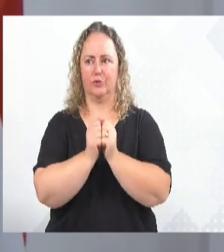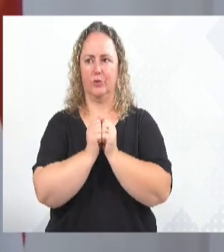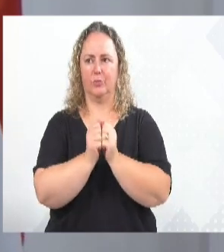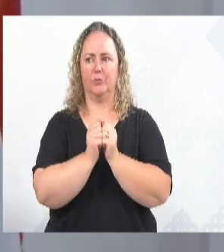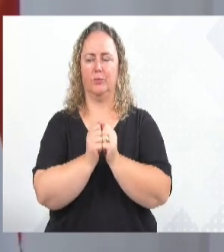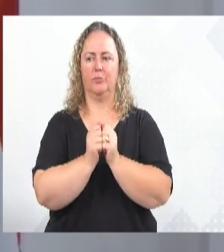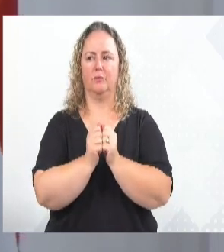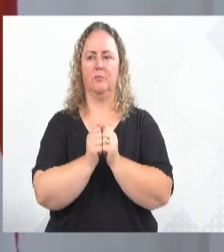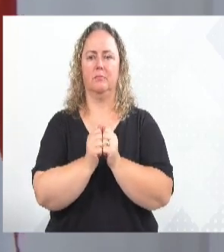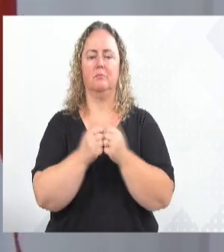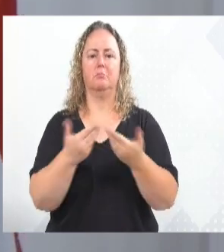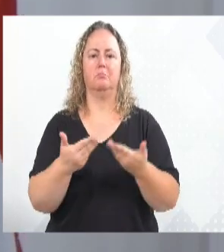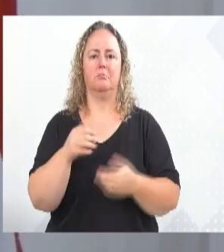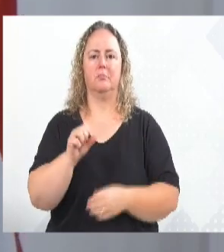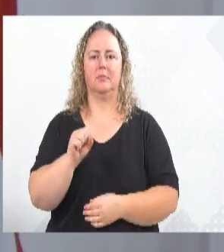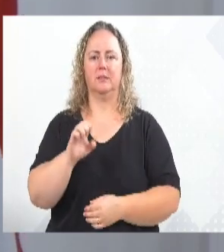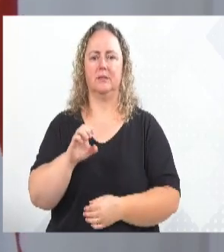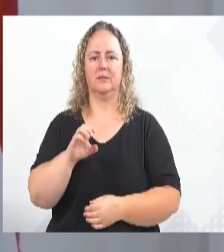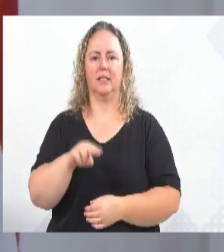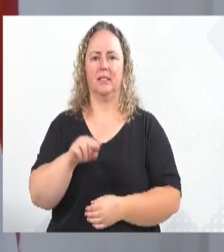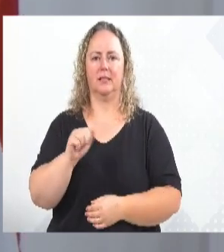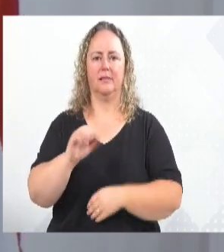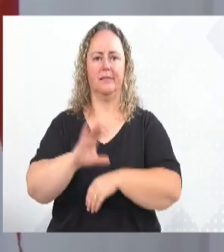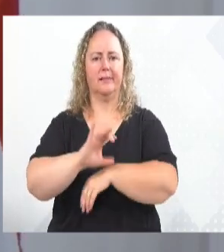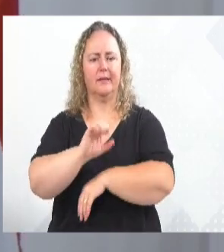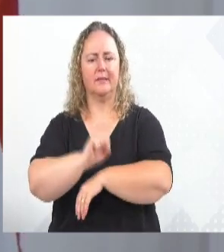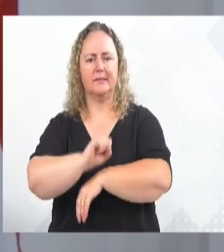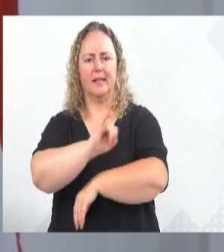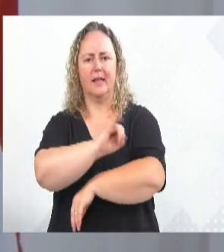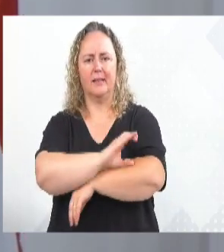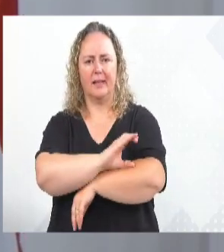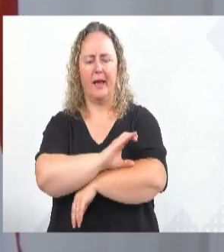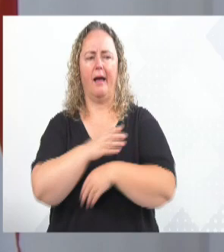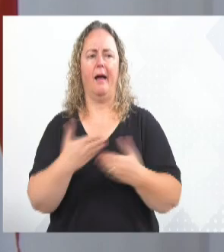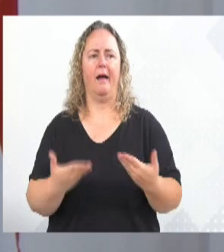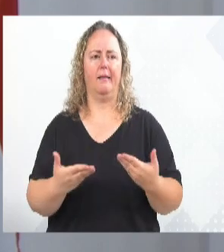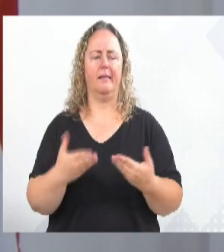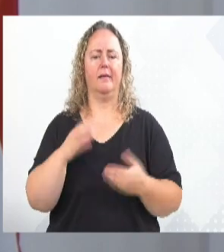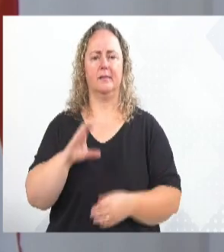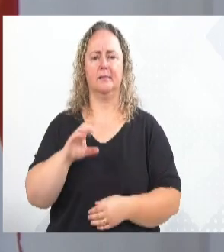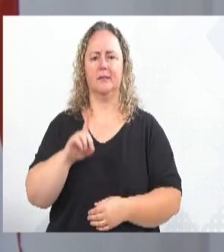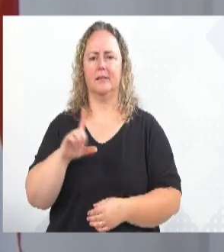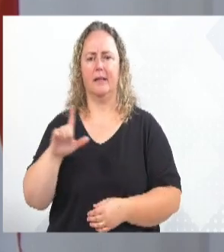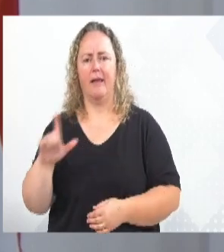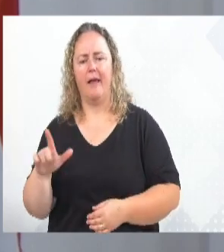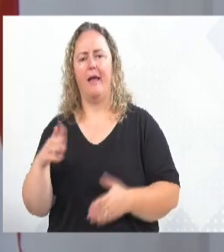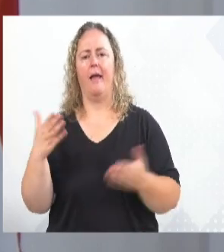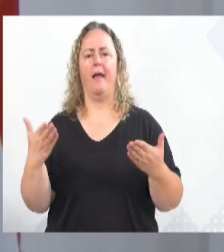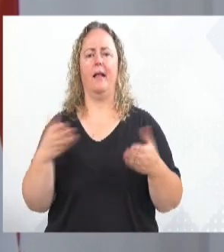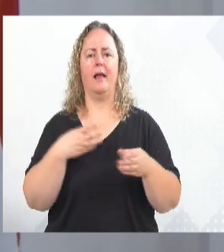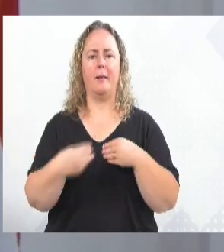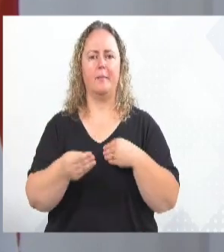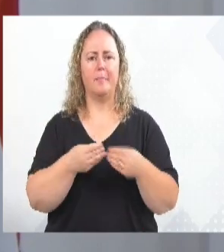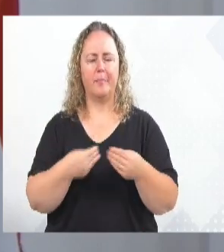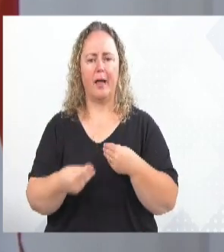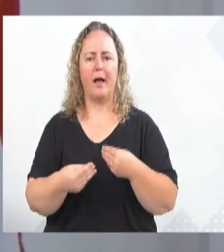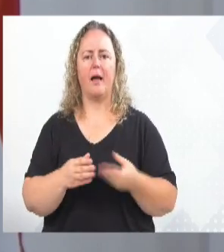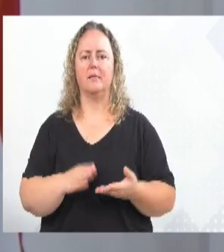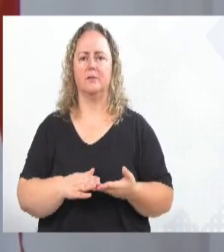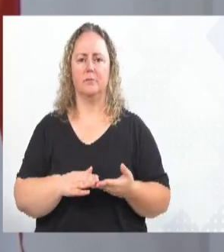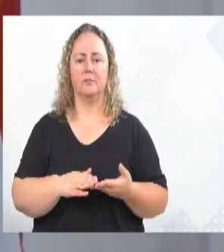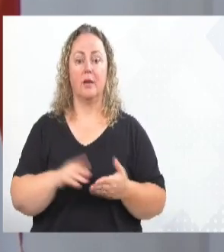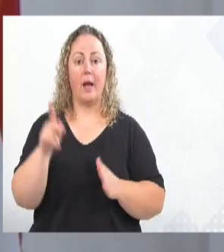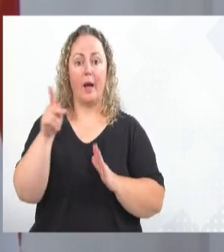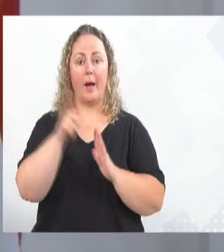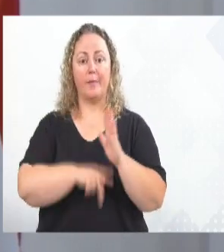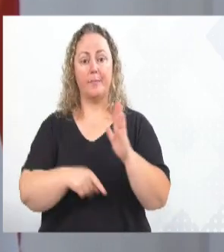o SENAC, com a CAT, com o CDL, com a Associação Brasileira de Plástico. O